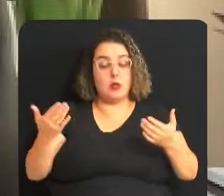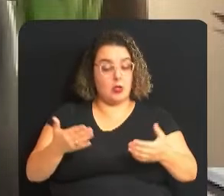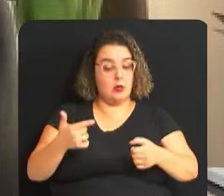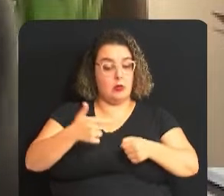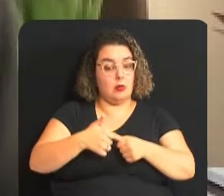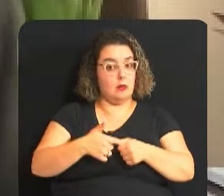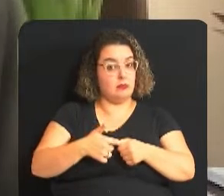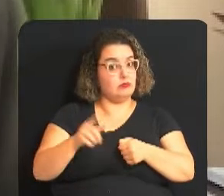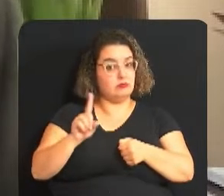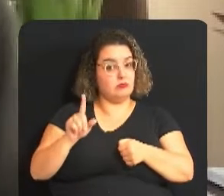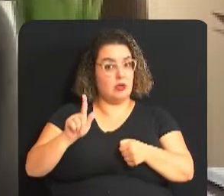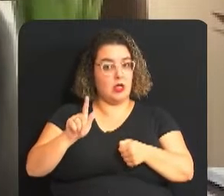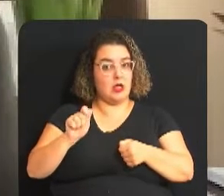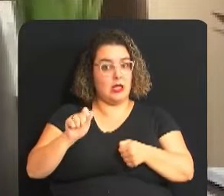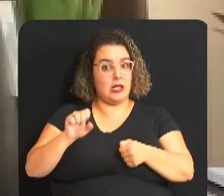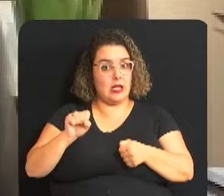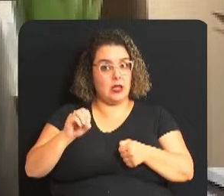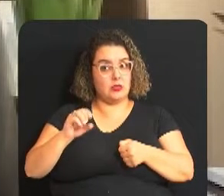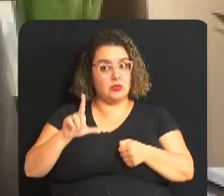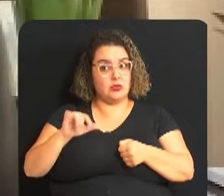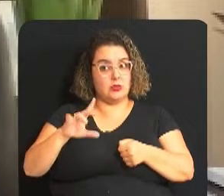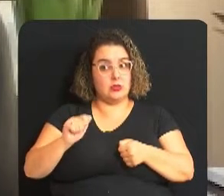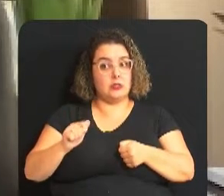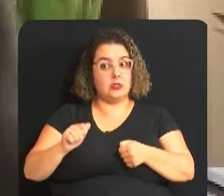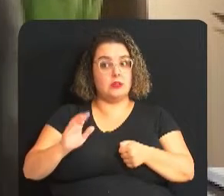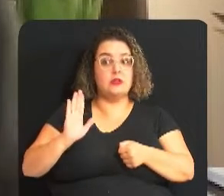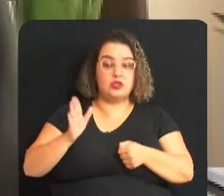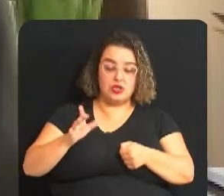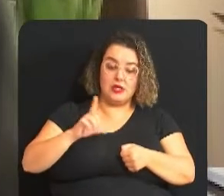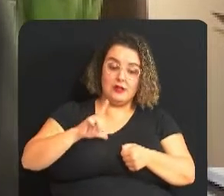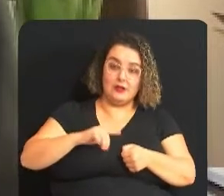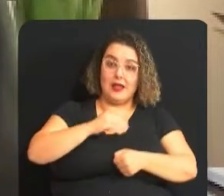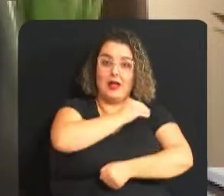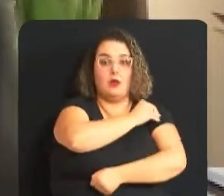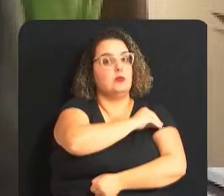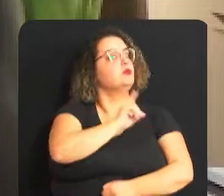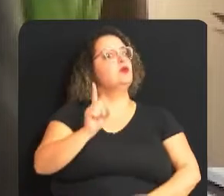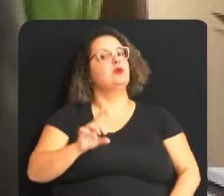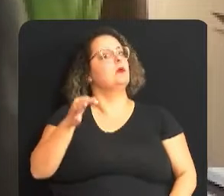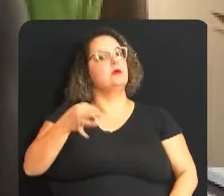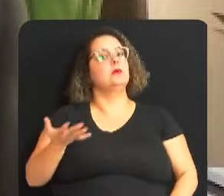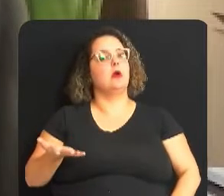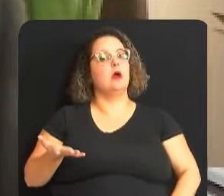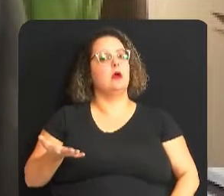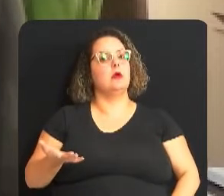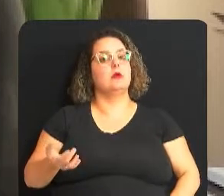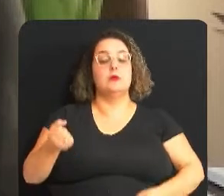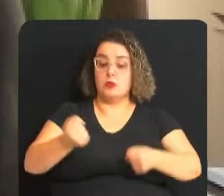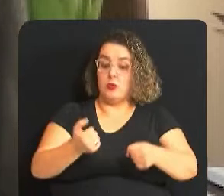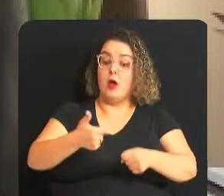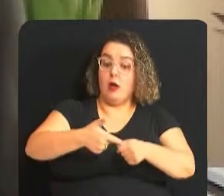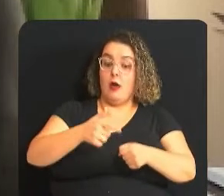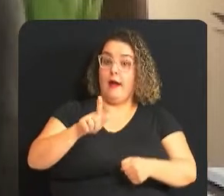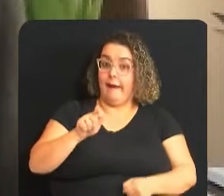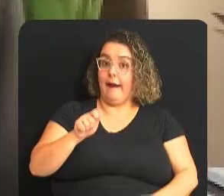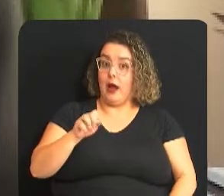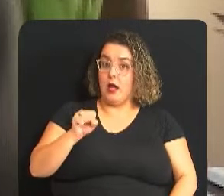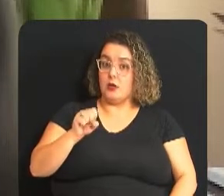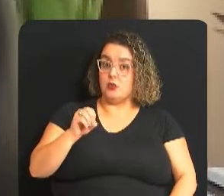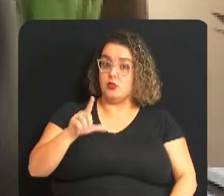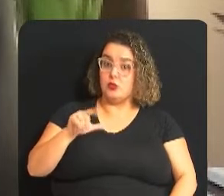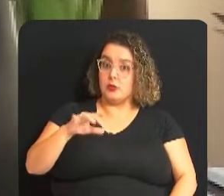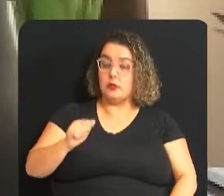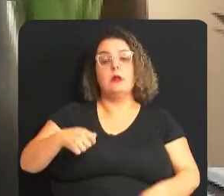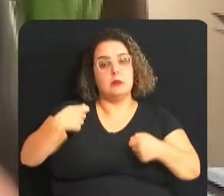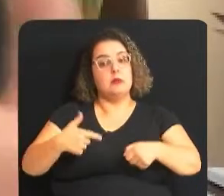não é gasolina, já tem álcool. Já não é o ideal. Se o carro é a gasolina, eu tenho que botar a